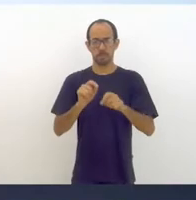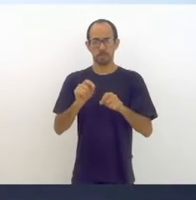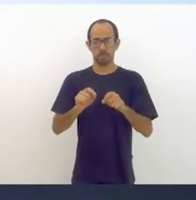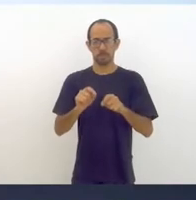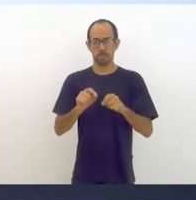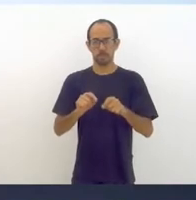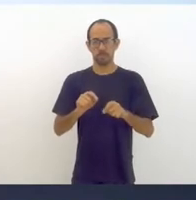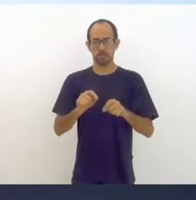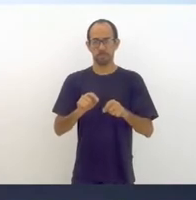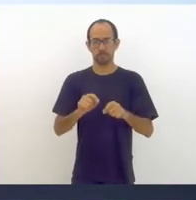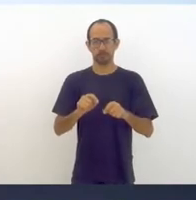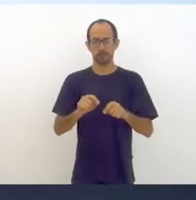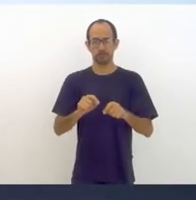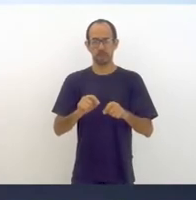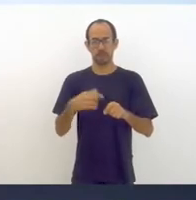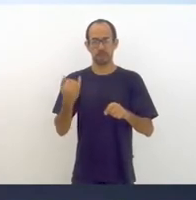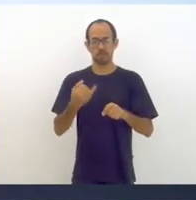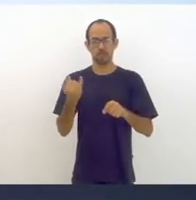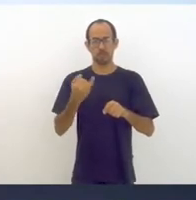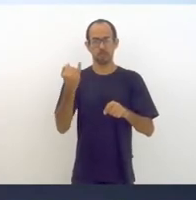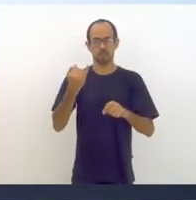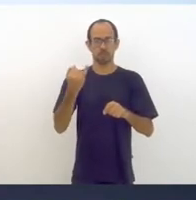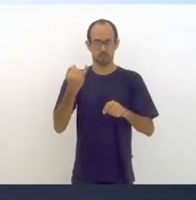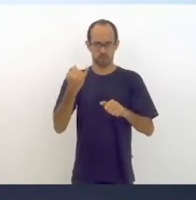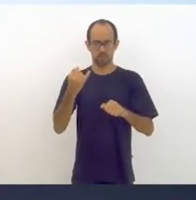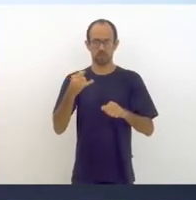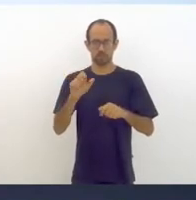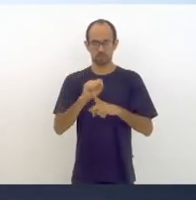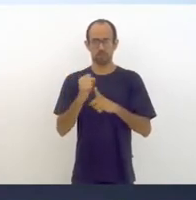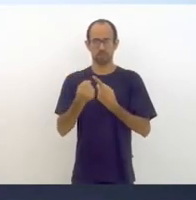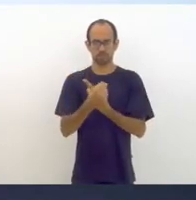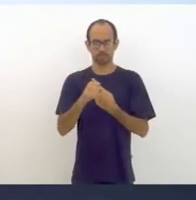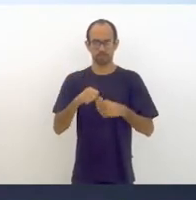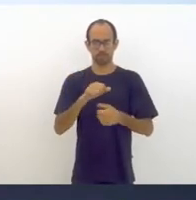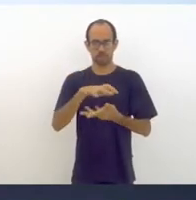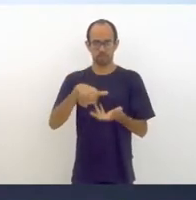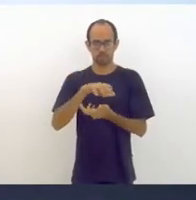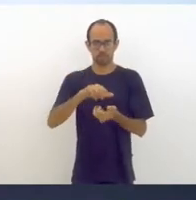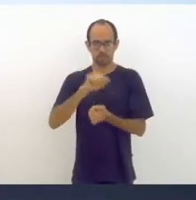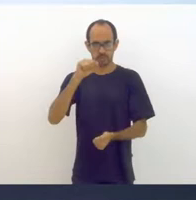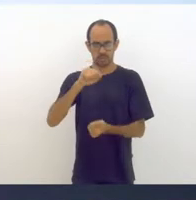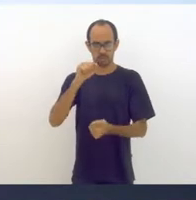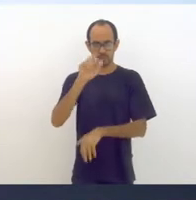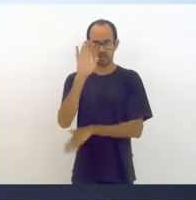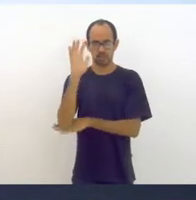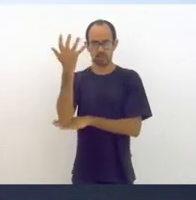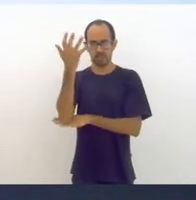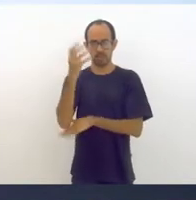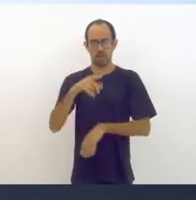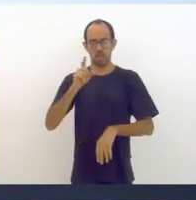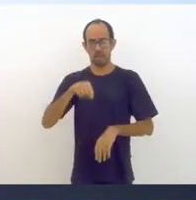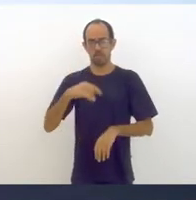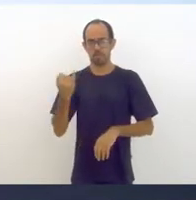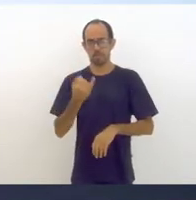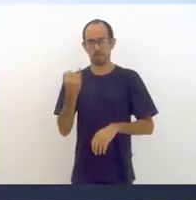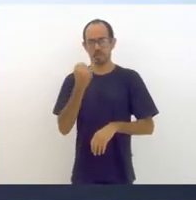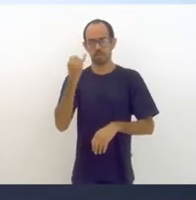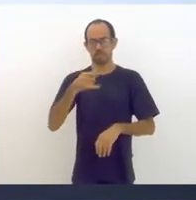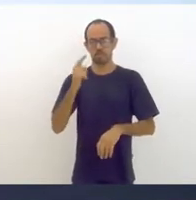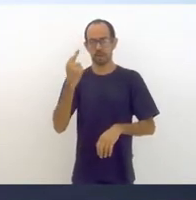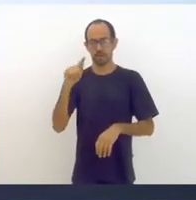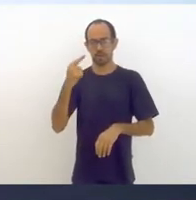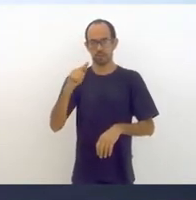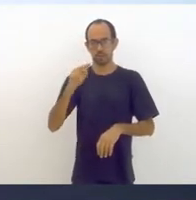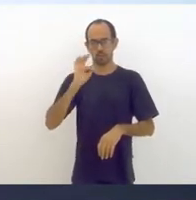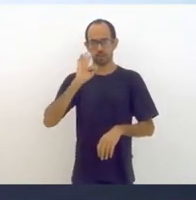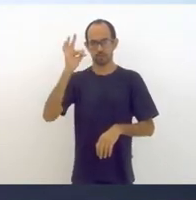inalienável e impenhorável da sociedade. A sustentabilidade ambiental é imprescindível para garantir o futuro das próximas